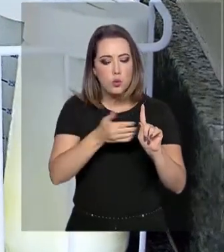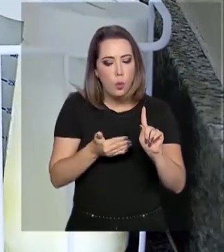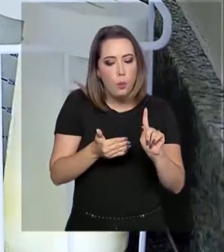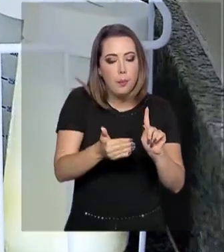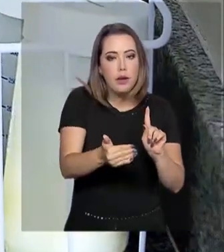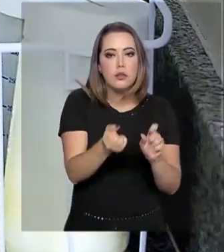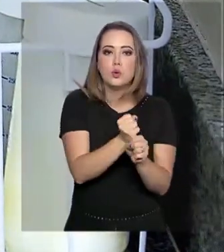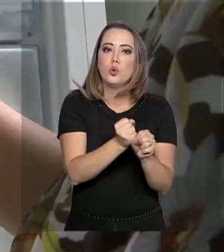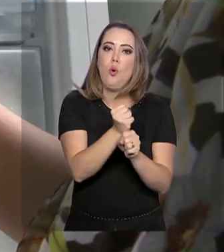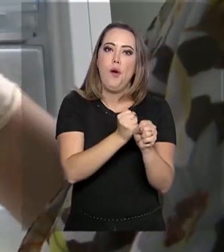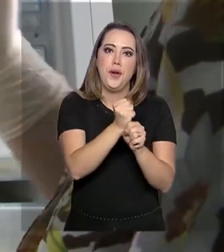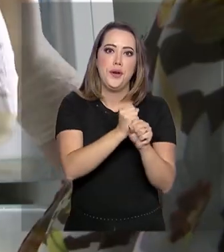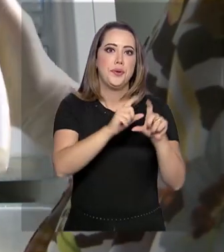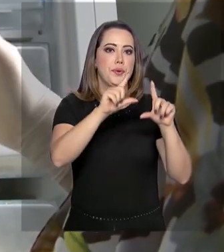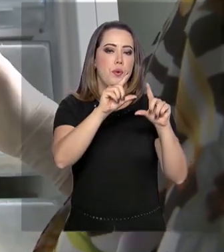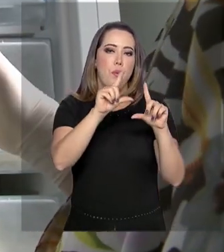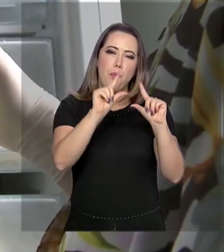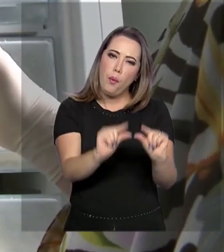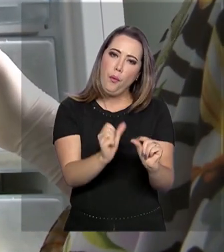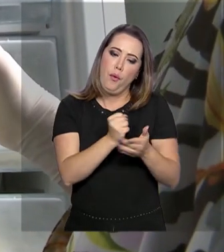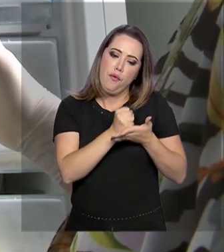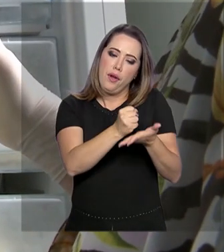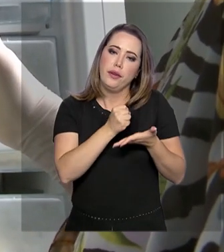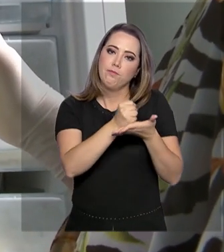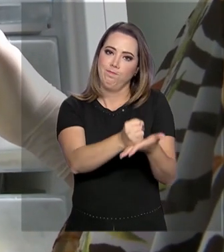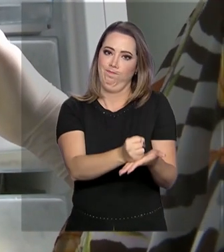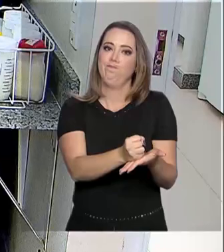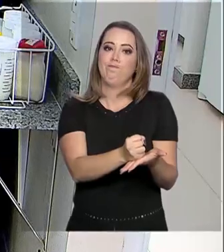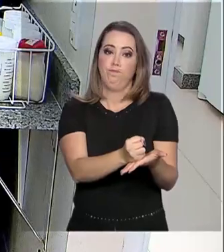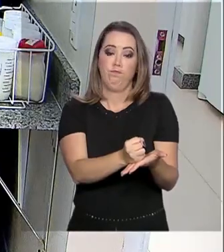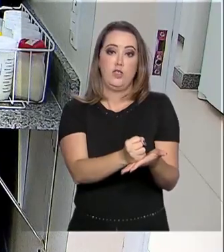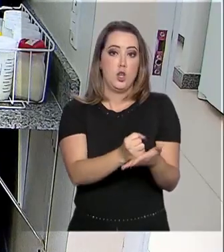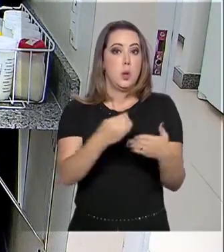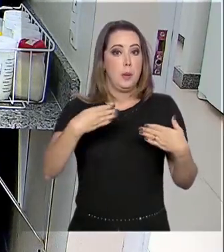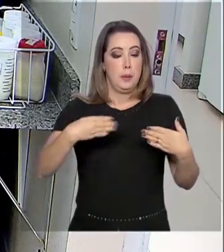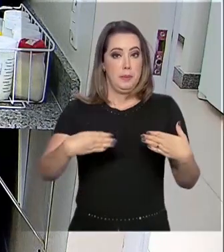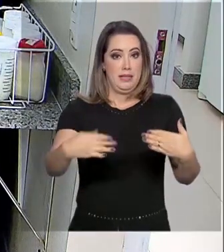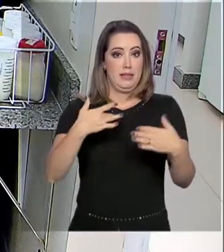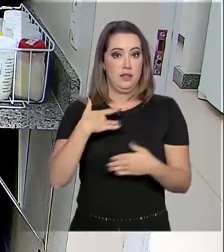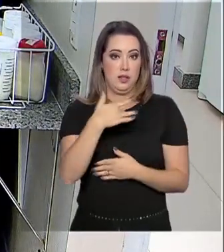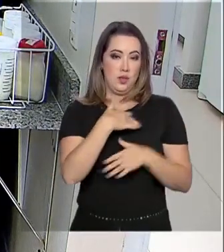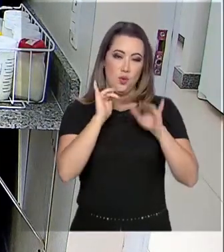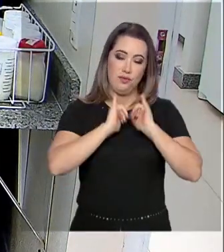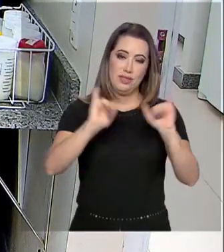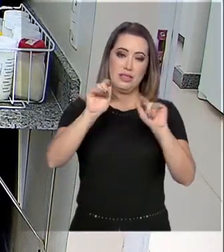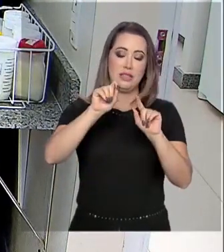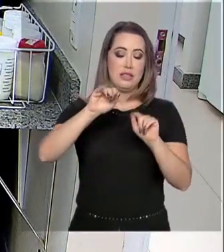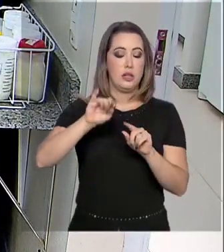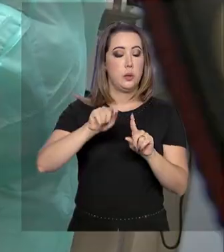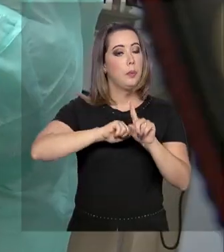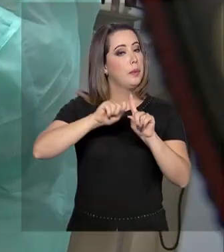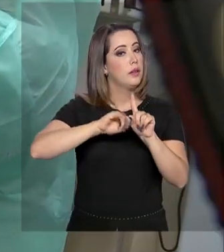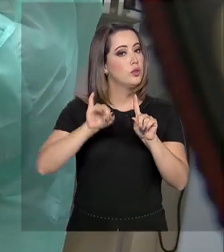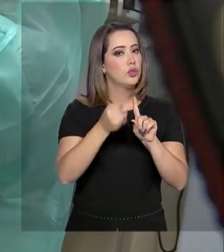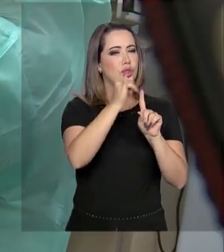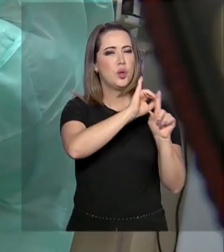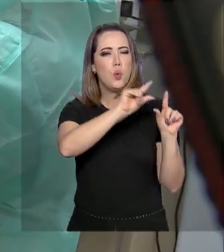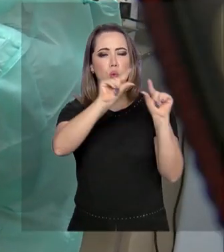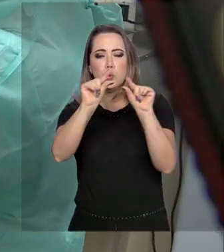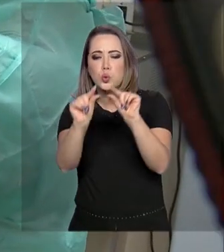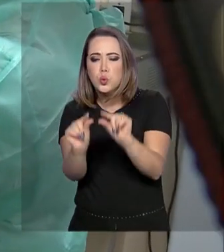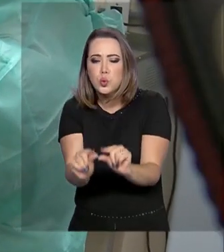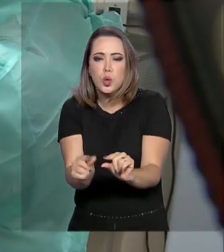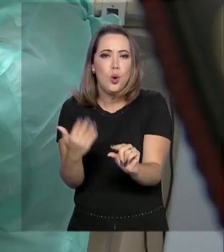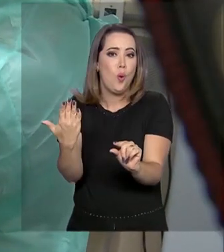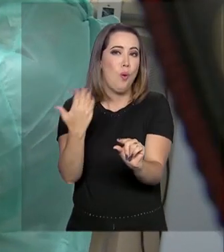os que têm o menor número de doações. Segundo o Ministério da Saúde, o mês de janeiro apresentou um dos mais baixos índices já registrados,